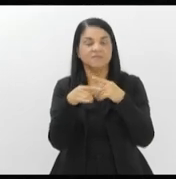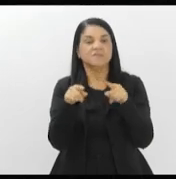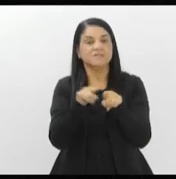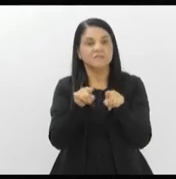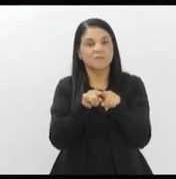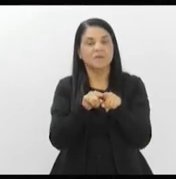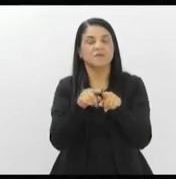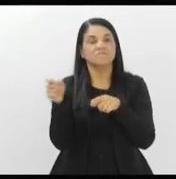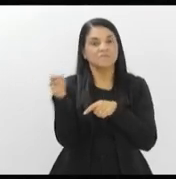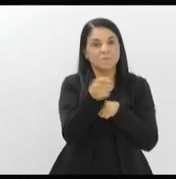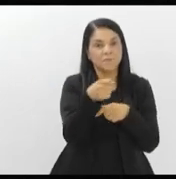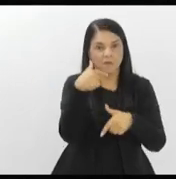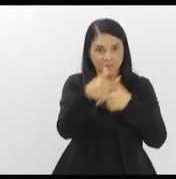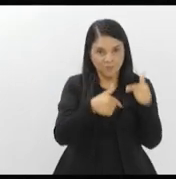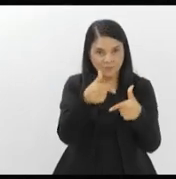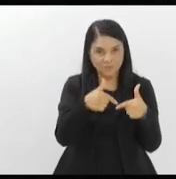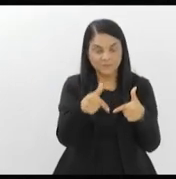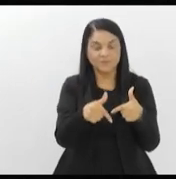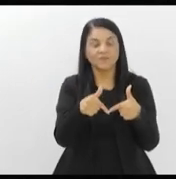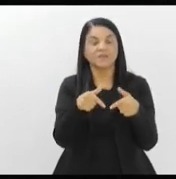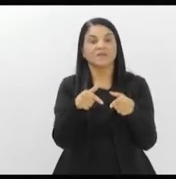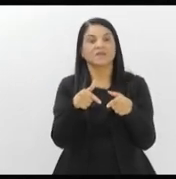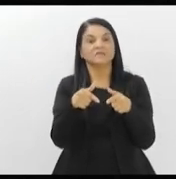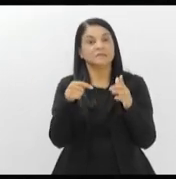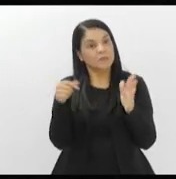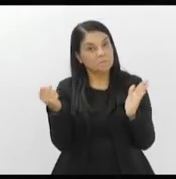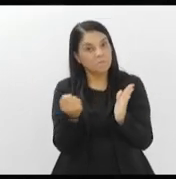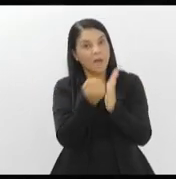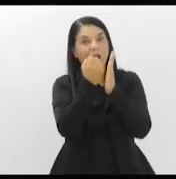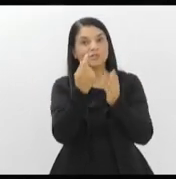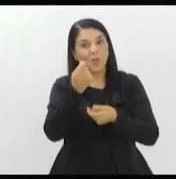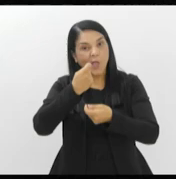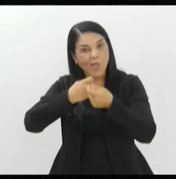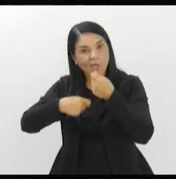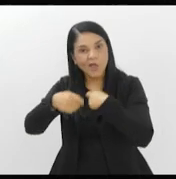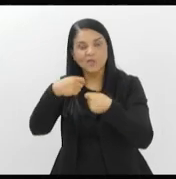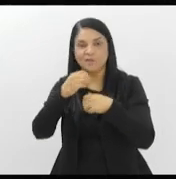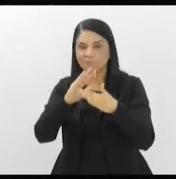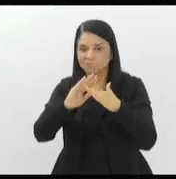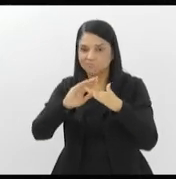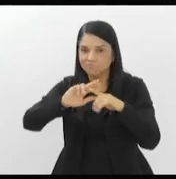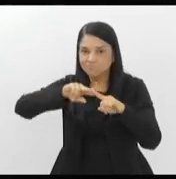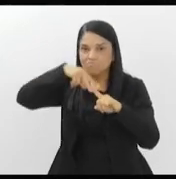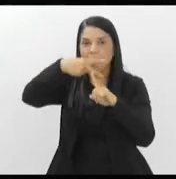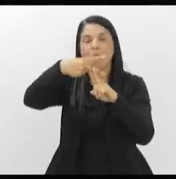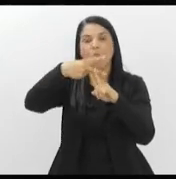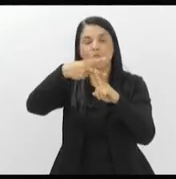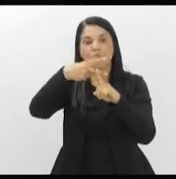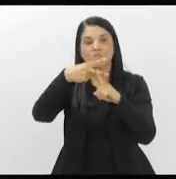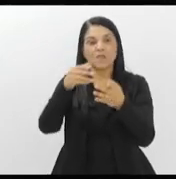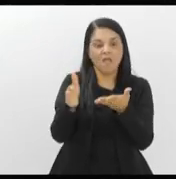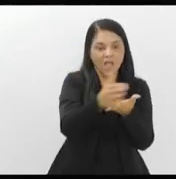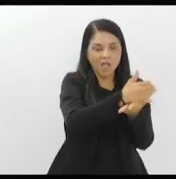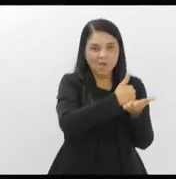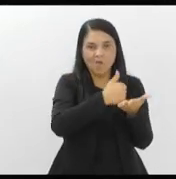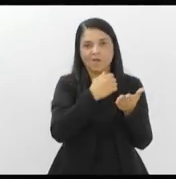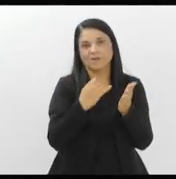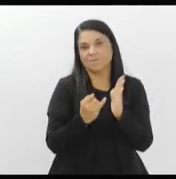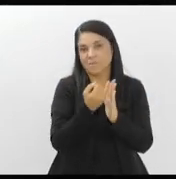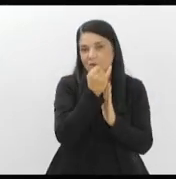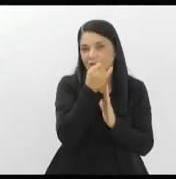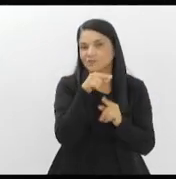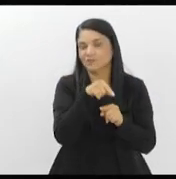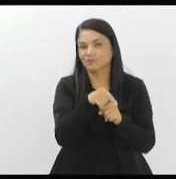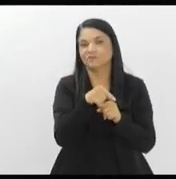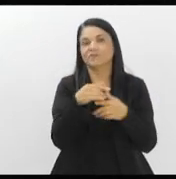geração de emprego. E, obviamente, isso traz um impacto econômico para a nossa cidade, que recolhe mais impostos, que tem uma